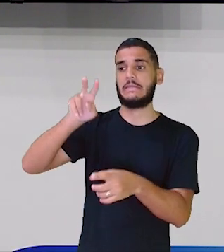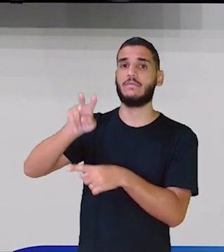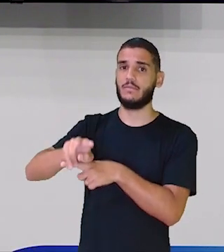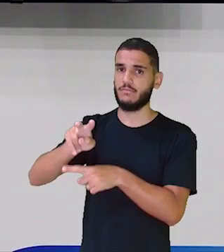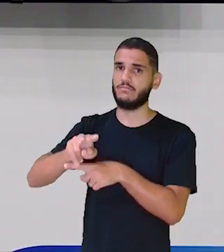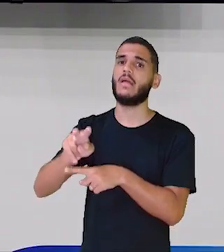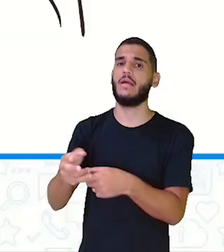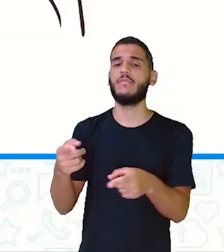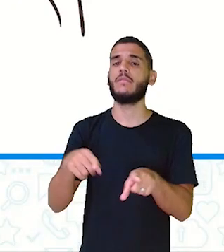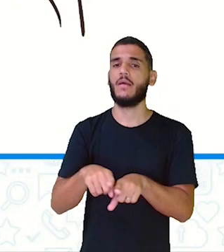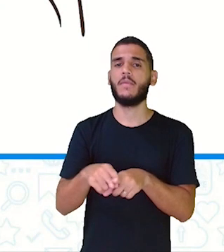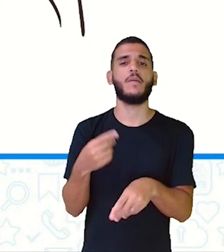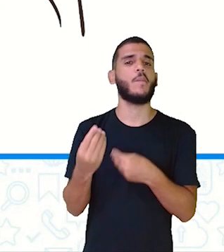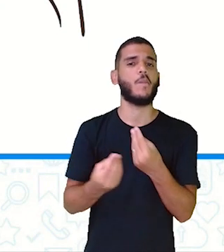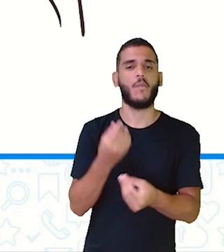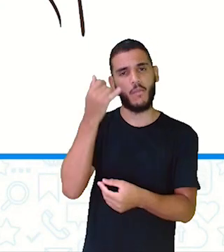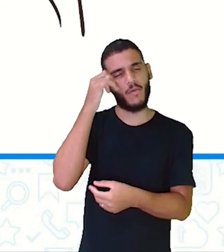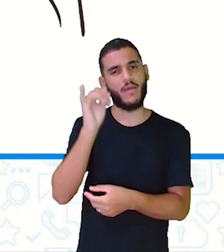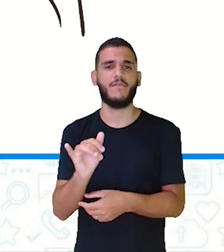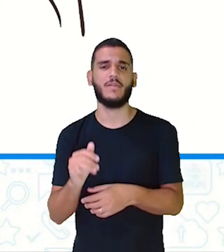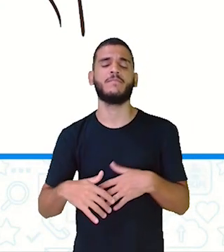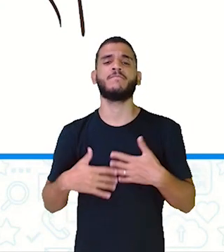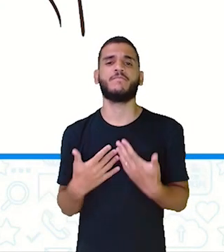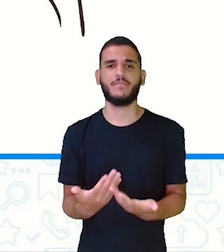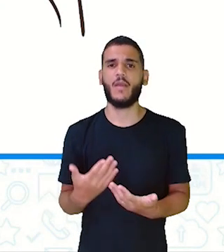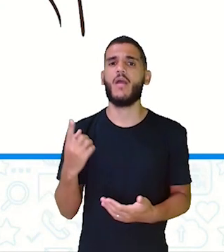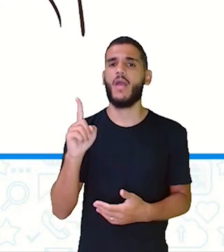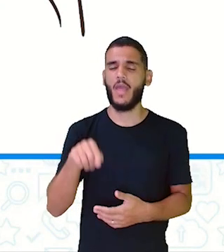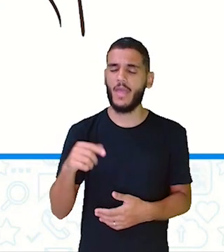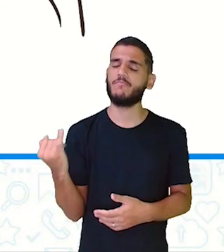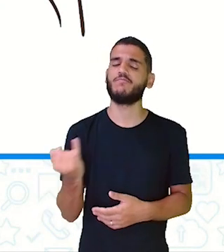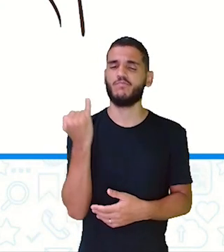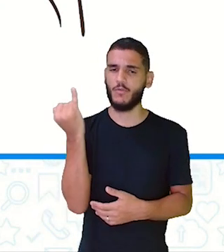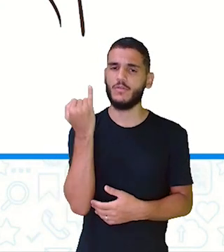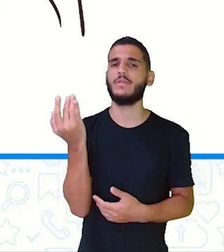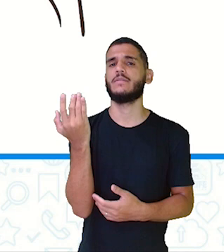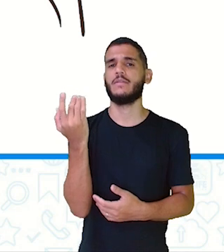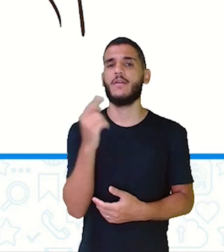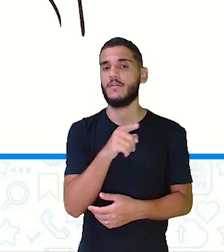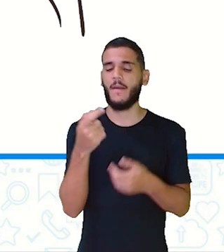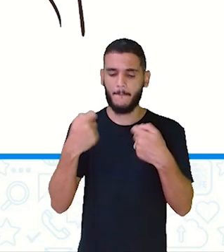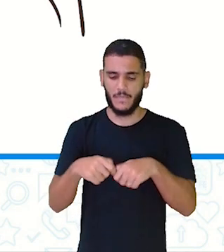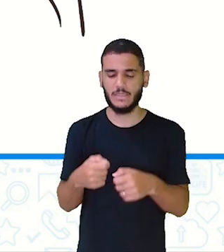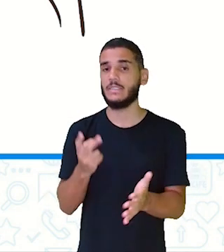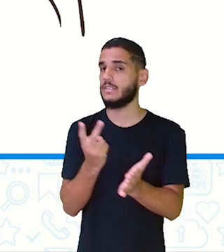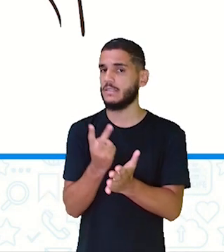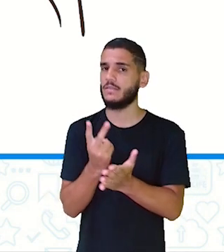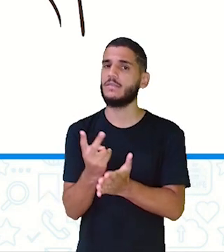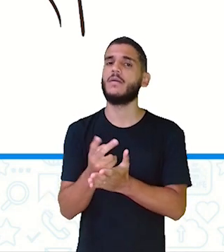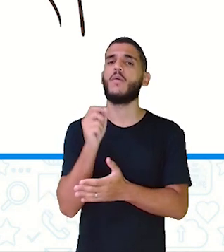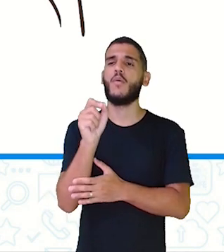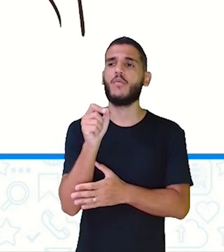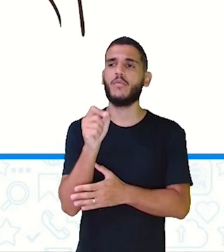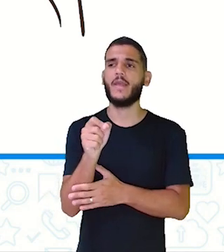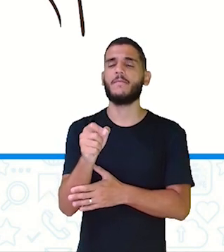prevenção e como pode ser feita essa prevenção. E algo tão importante e que precisa ser constantemente aí, está